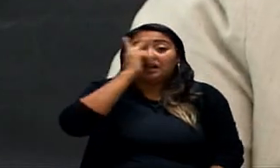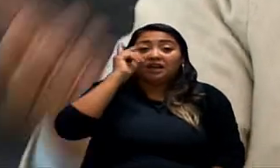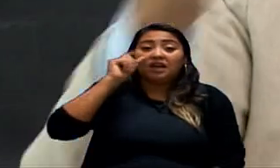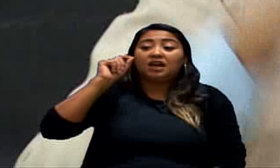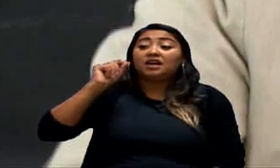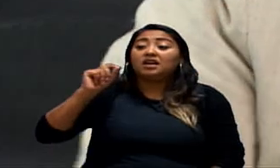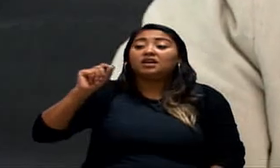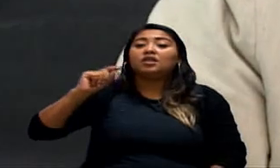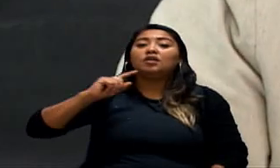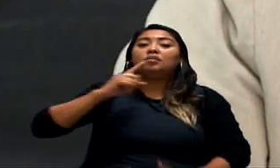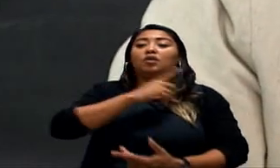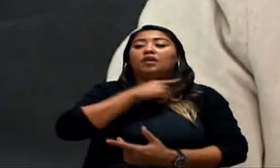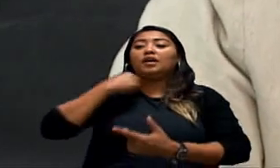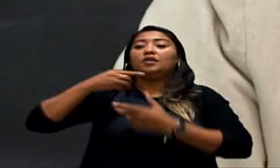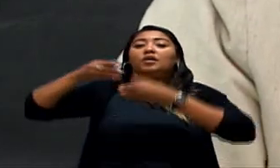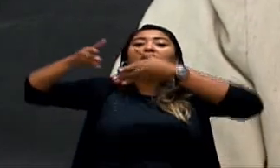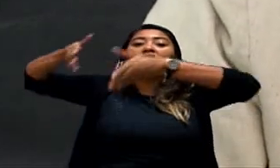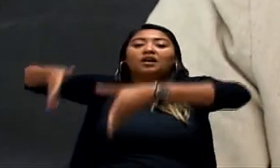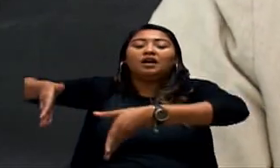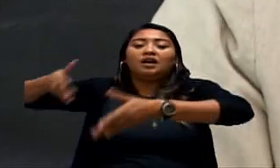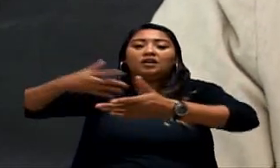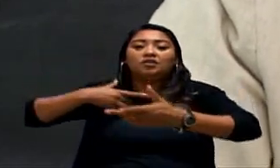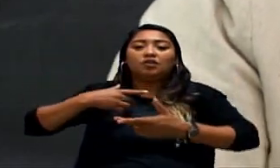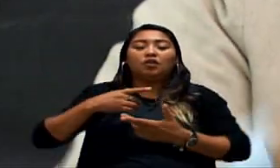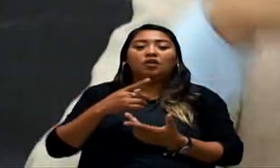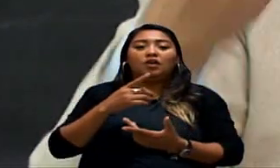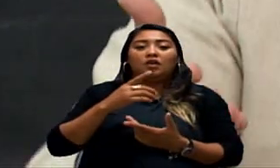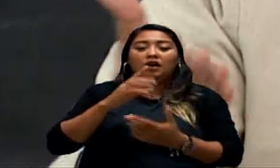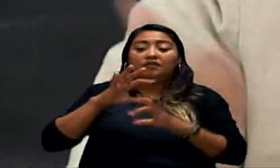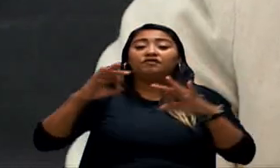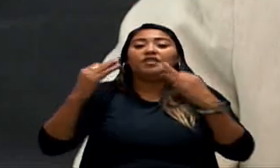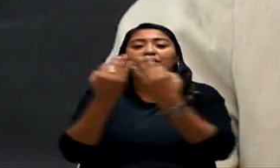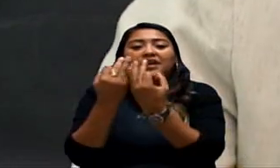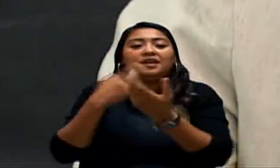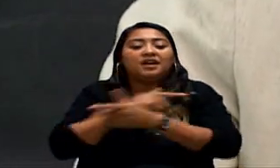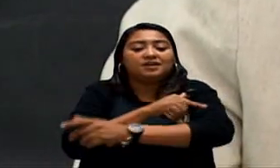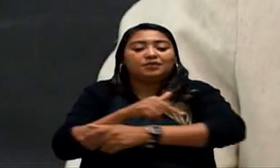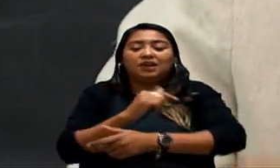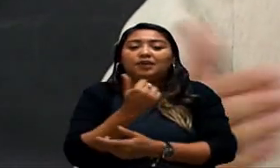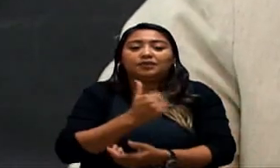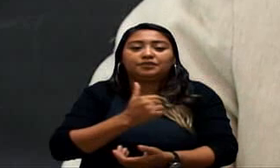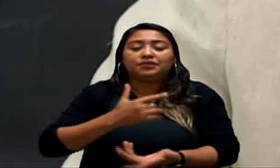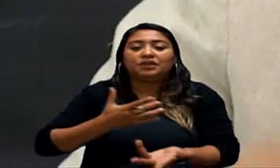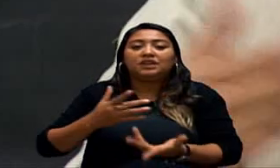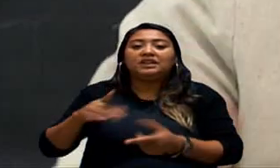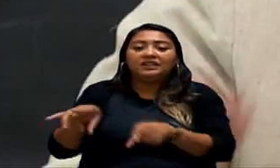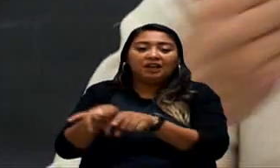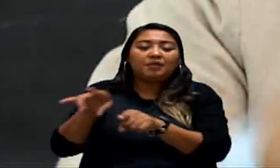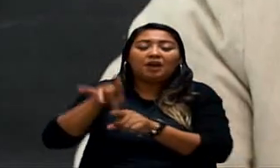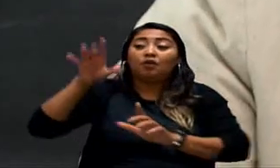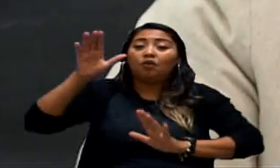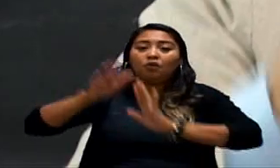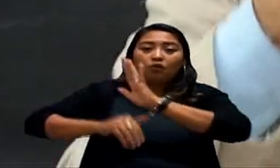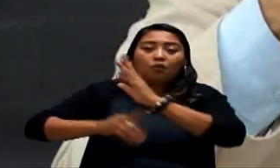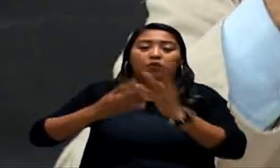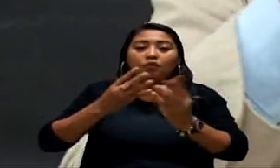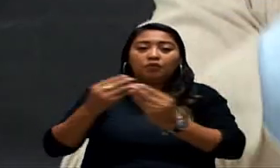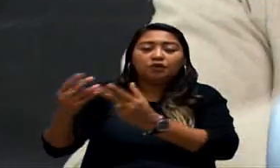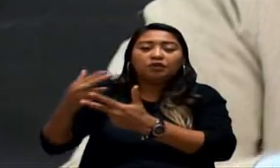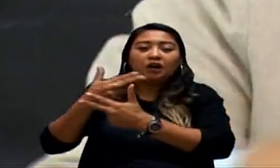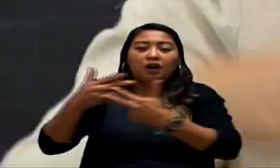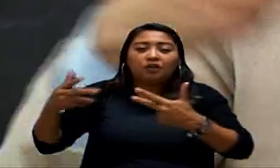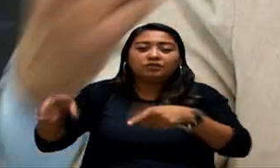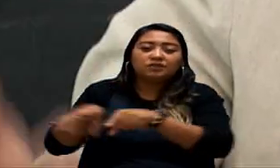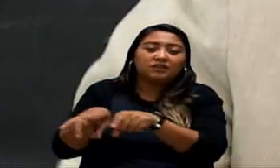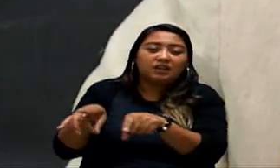ali, não respeitando a memória daquela família, furtos constantes, porque ali são enterrados pessoas com alguns pertences, como dentes